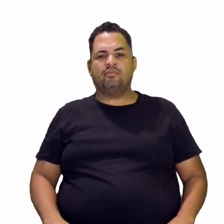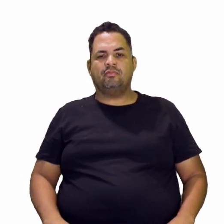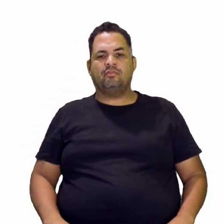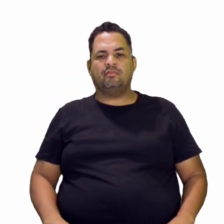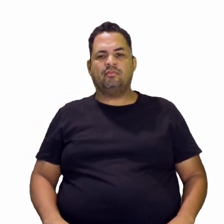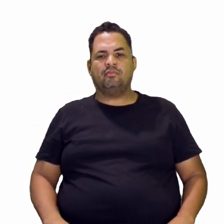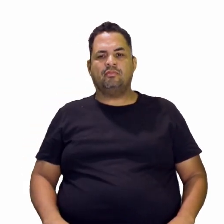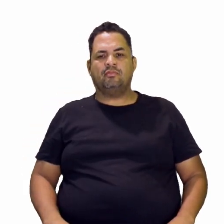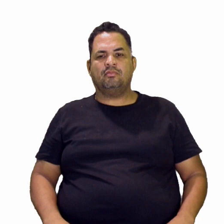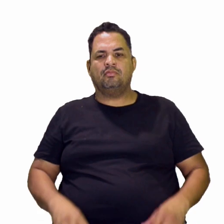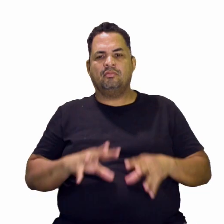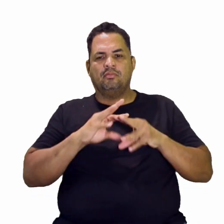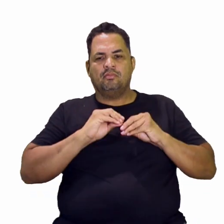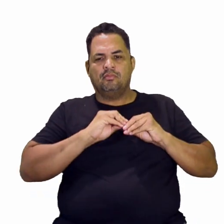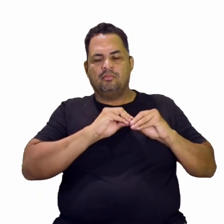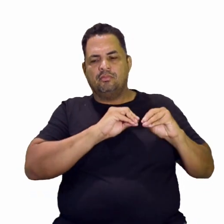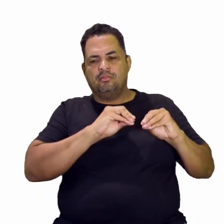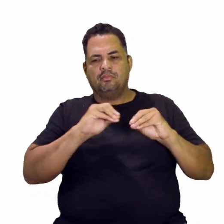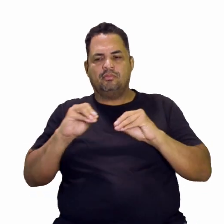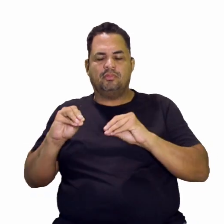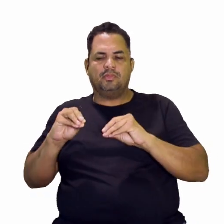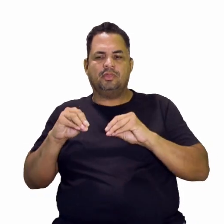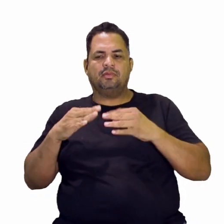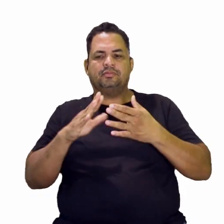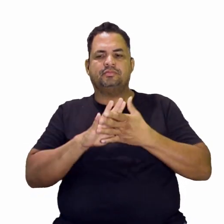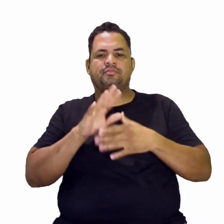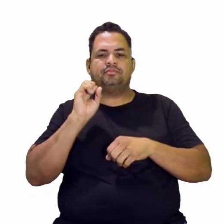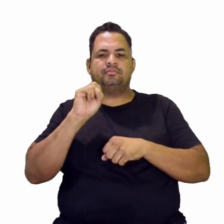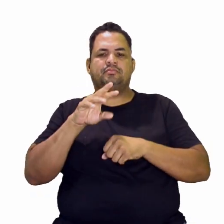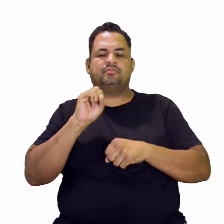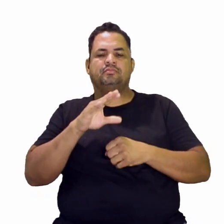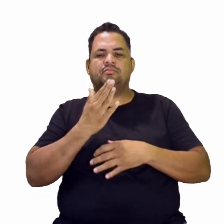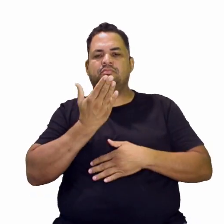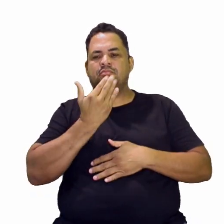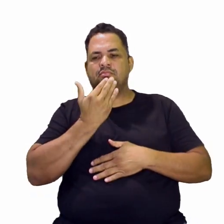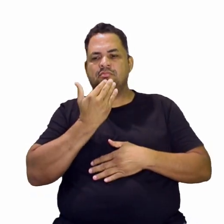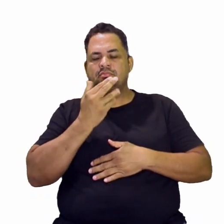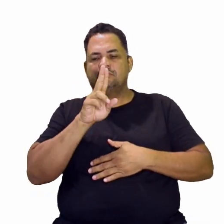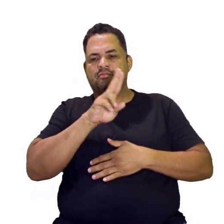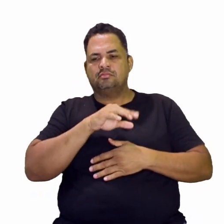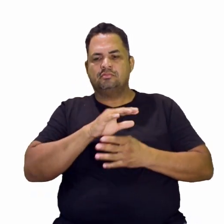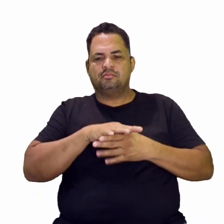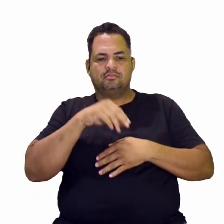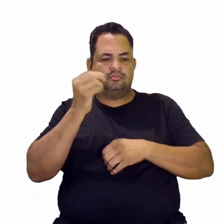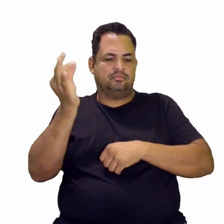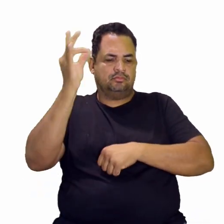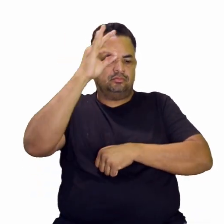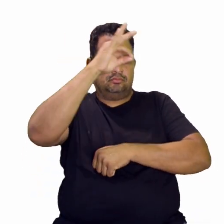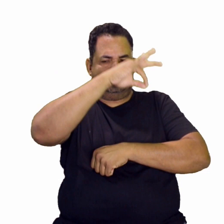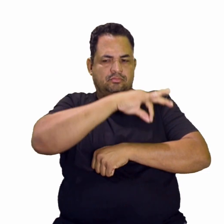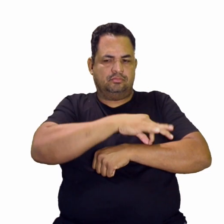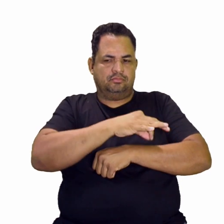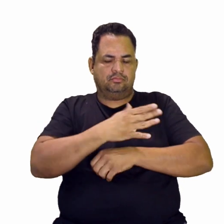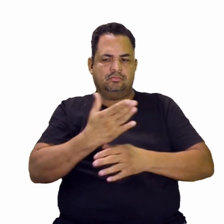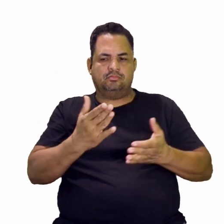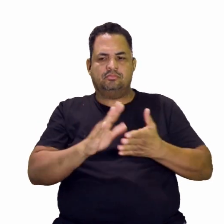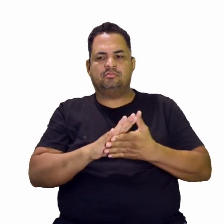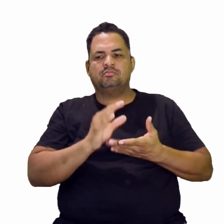os transmissores desses vírus. Através da sua alimentação, os mosquitos hematófagos